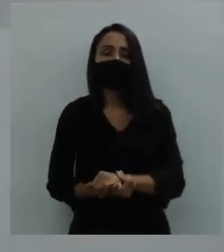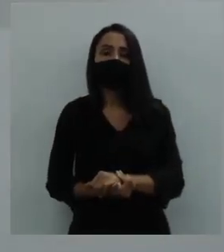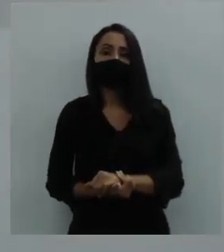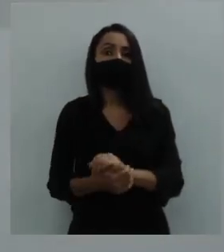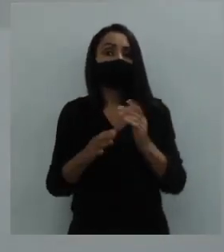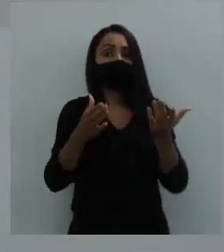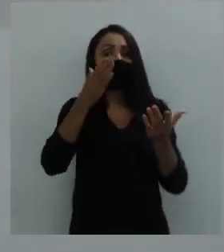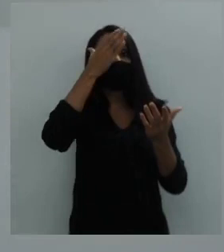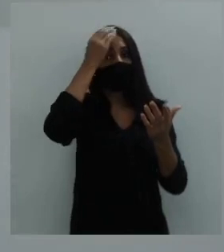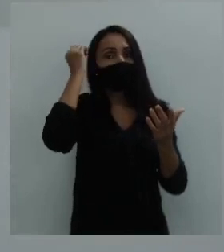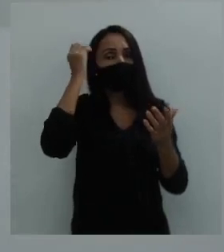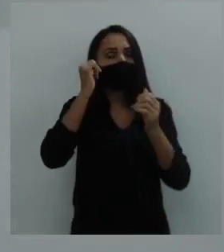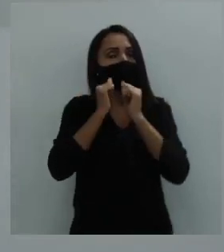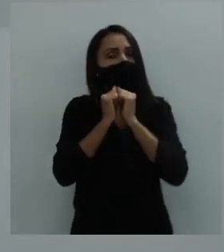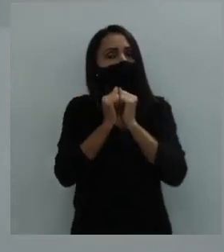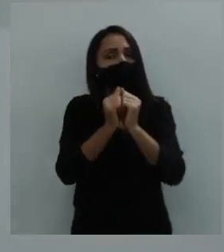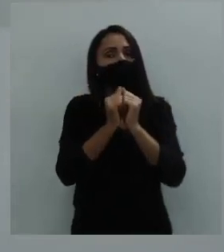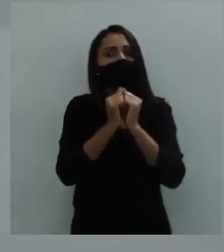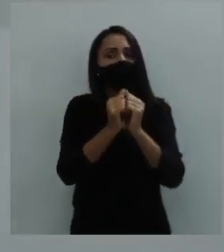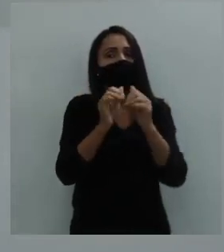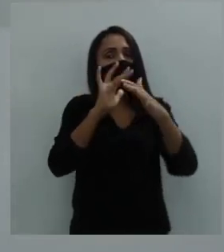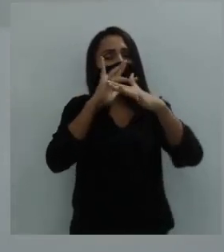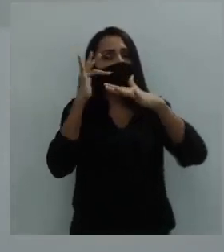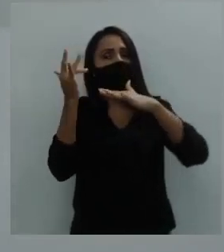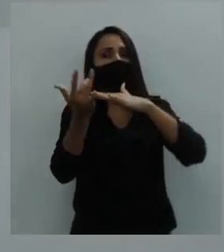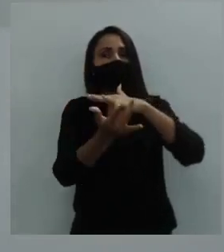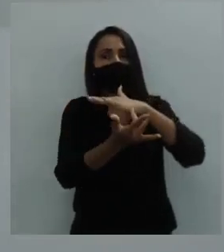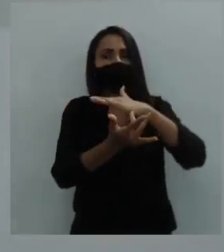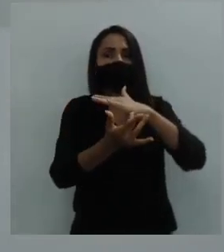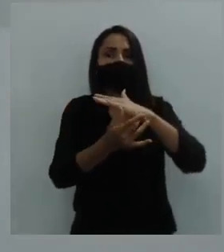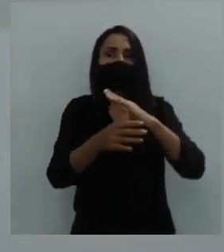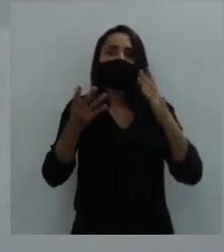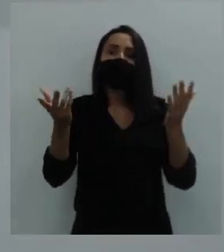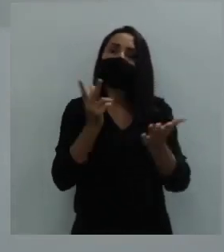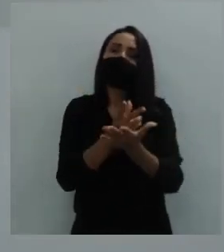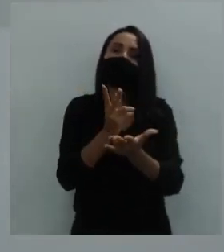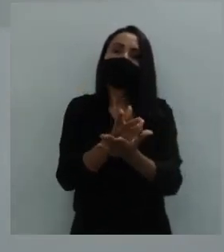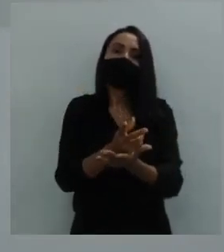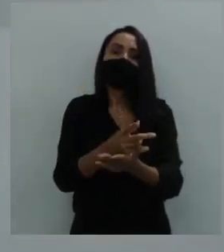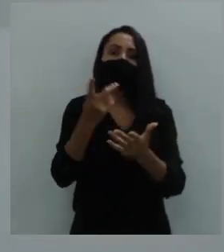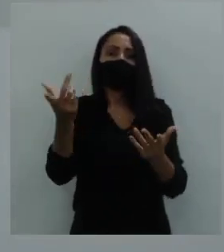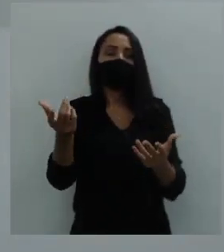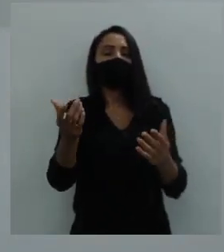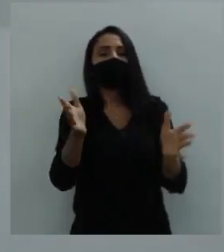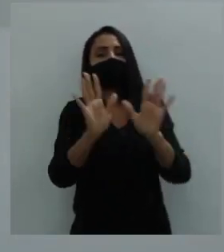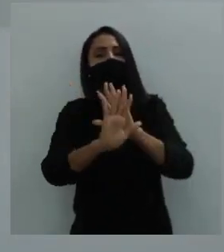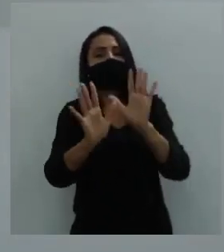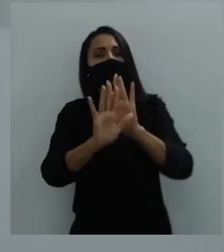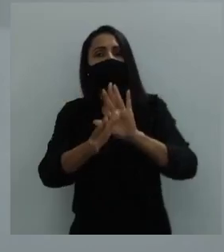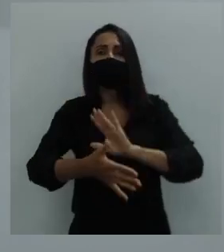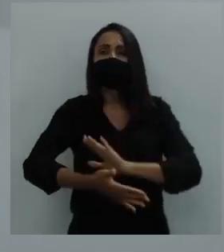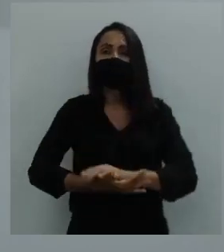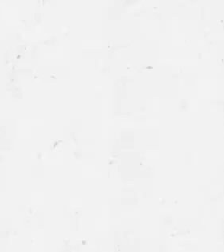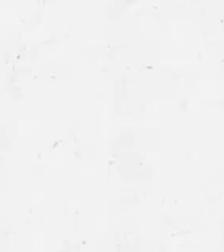Não esquece de estar conosco nas redes sociais. Estejam sempre conosco e até a próxima aula.